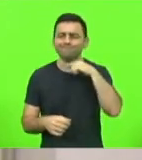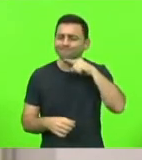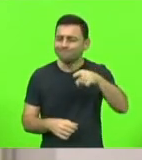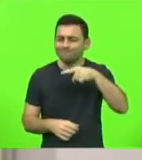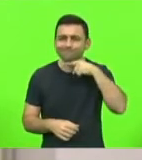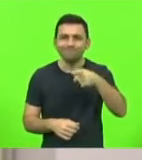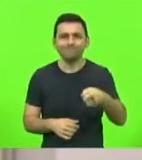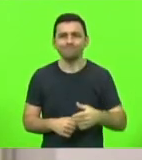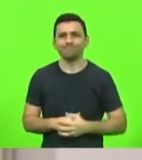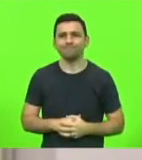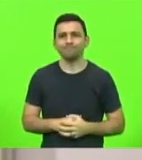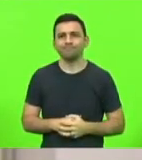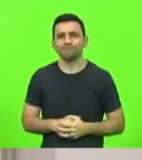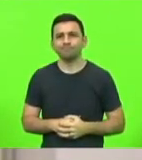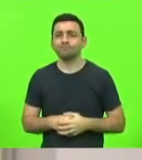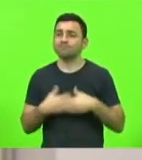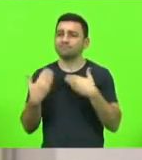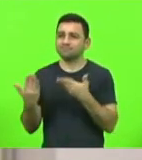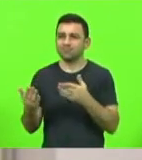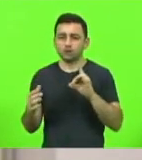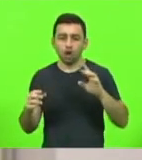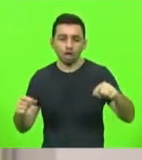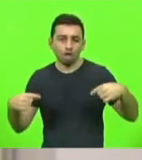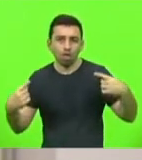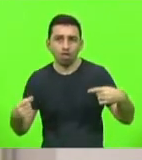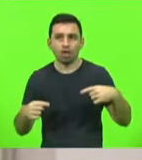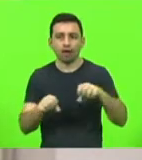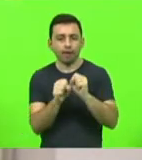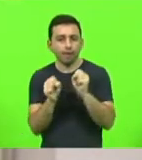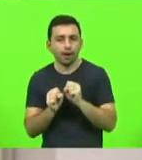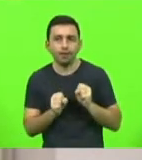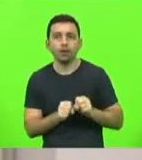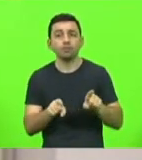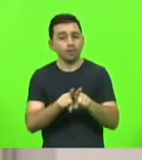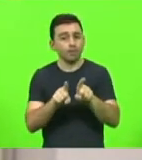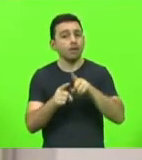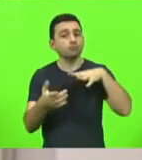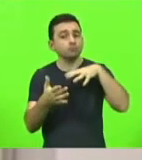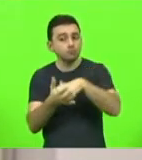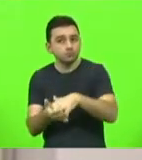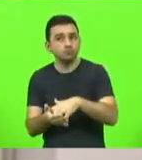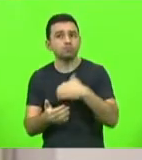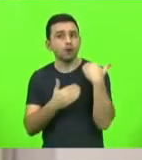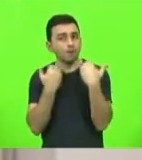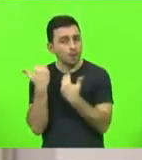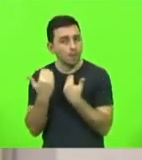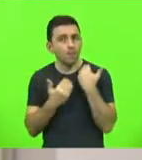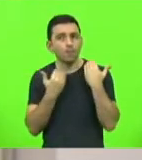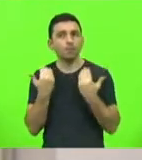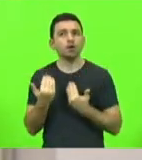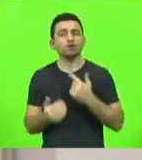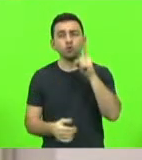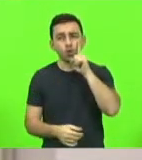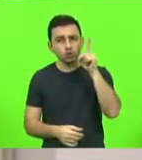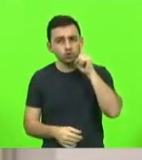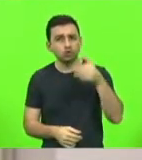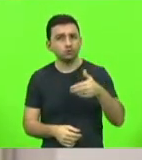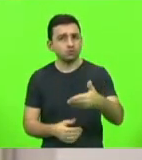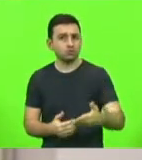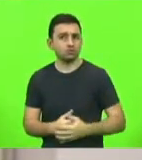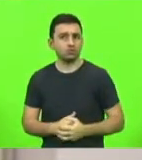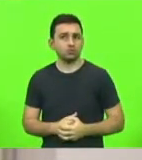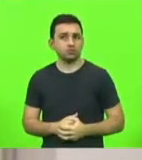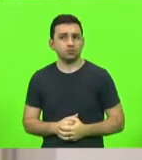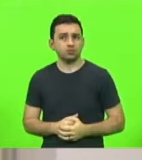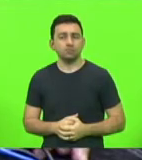do Alto Vale. E aí? Não é só pneu, não é só carro estragado, é acidente, com vítimas fatais todos os dias. Parabéns por trazer esse